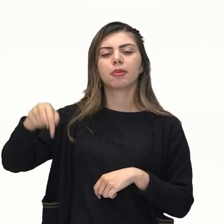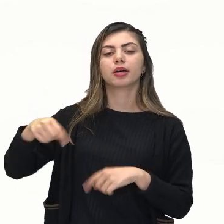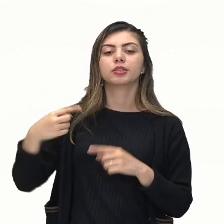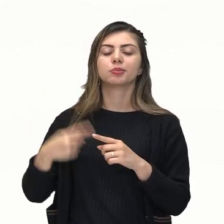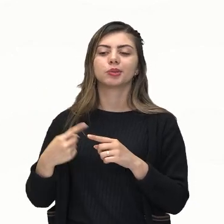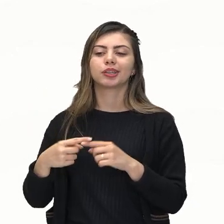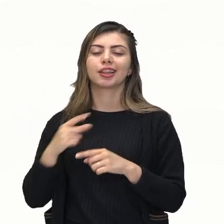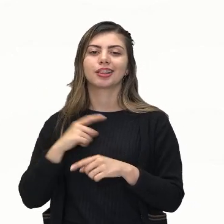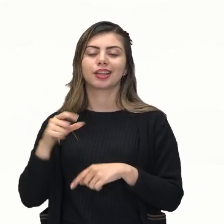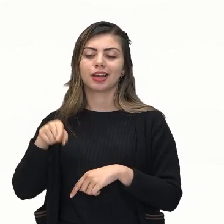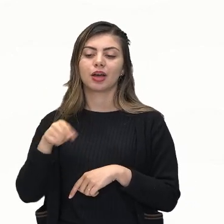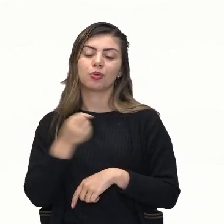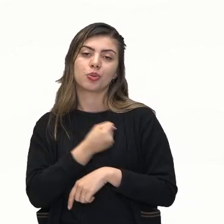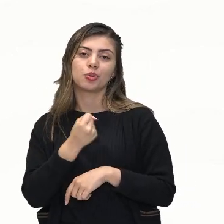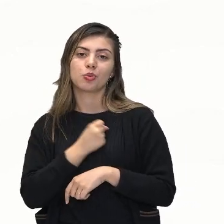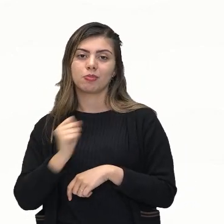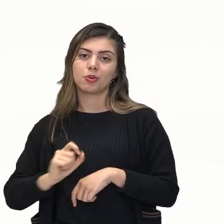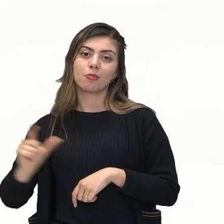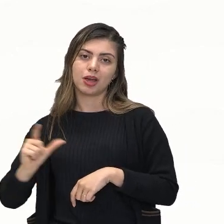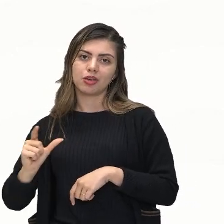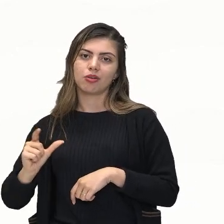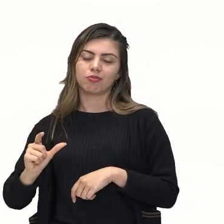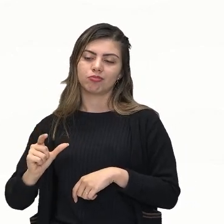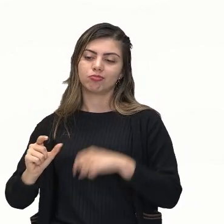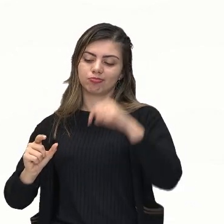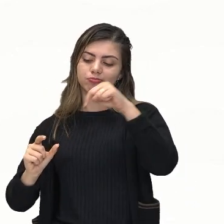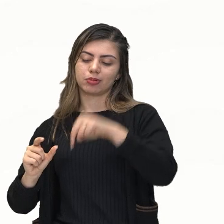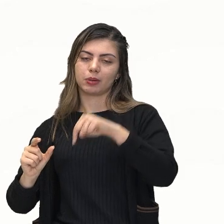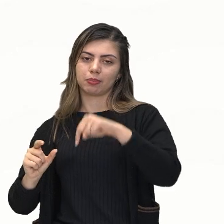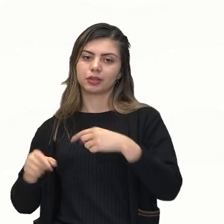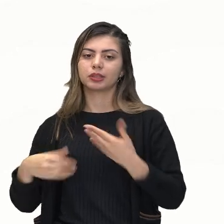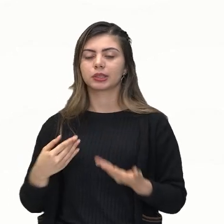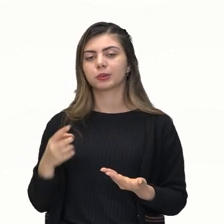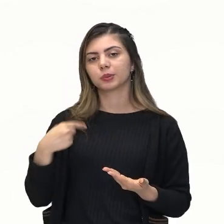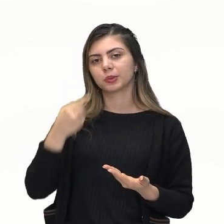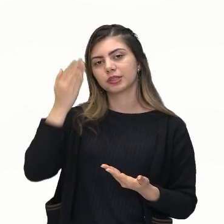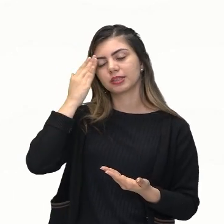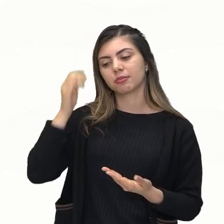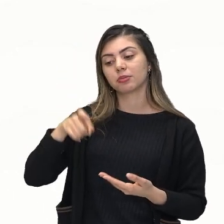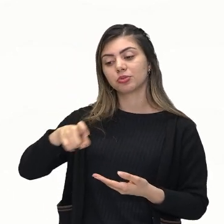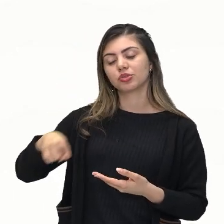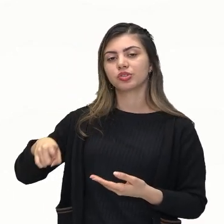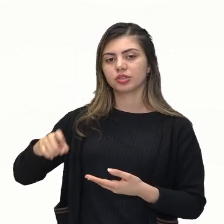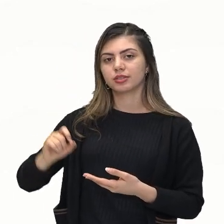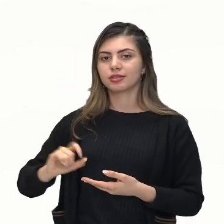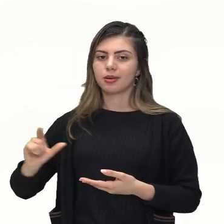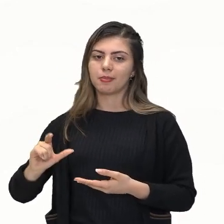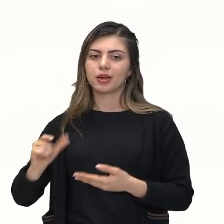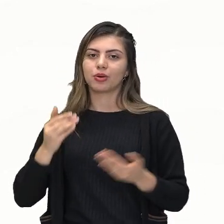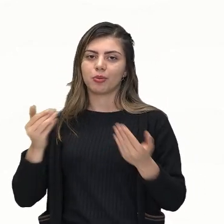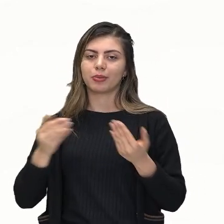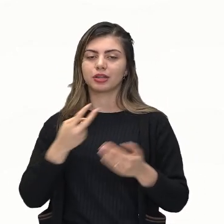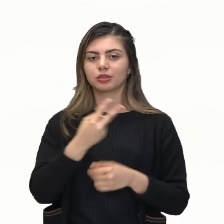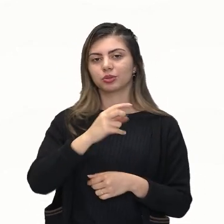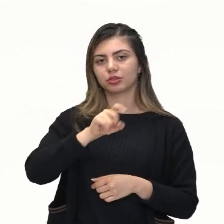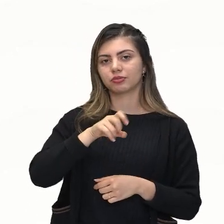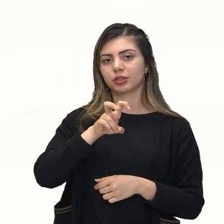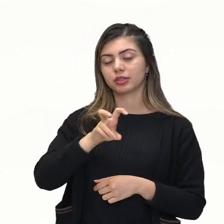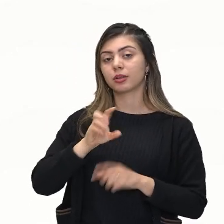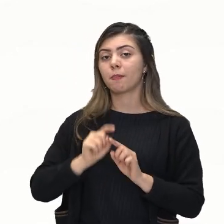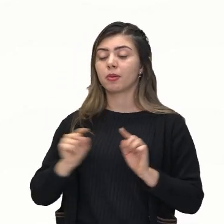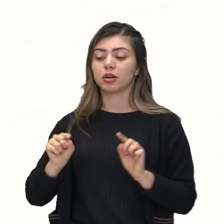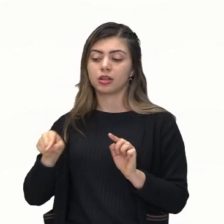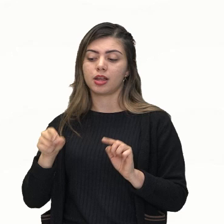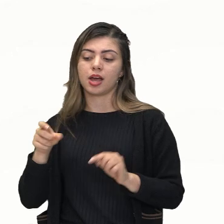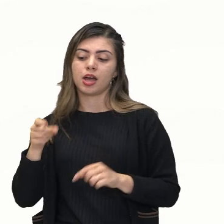minha ponta da seta para um número maior. E eu sei que x vai ser maior do que 2,5. Eu só não sei ainda qual é o